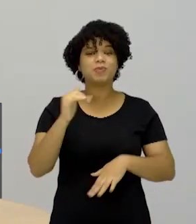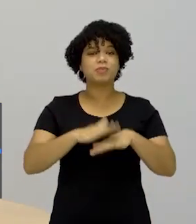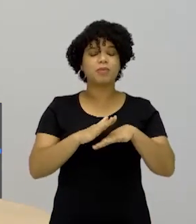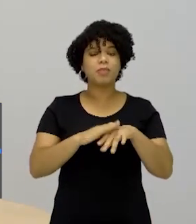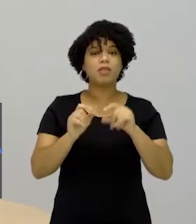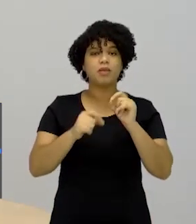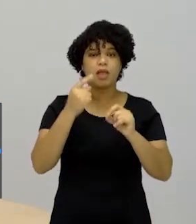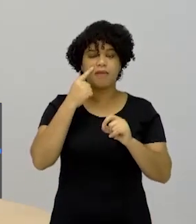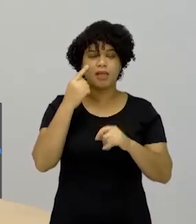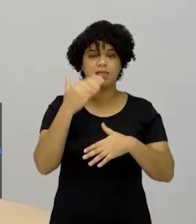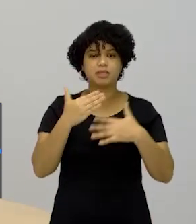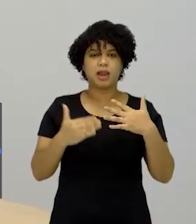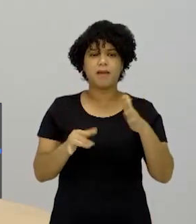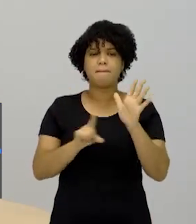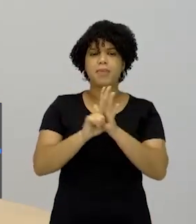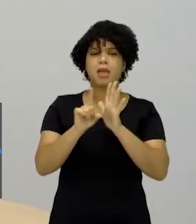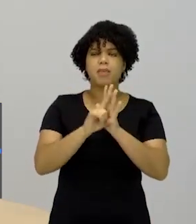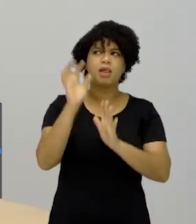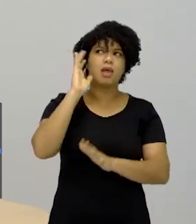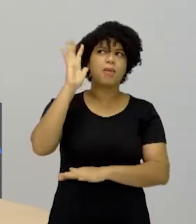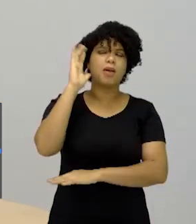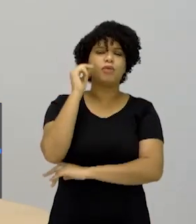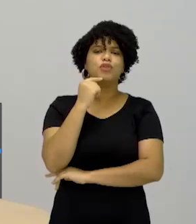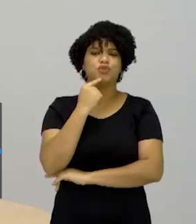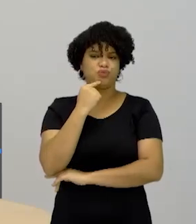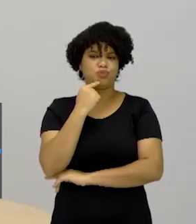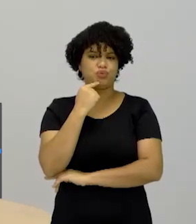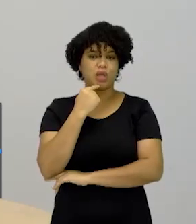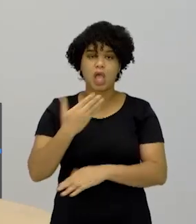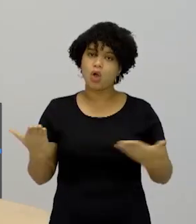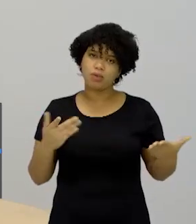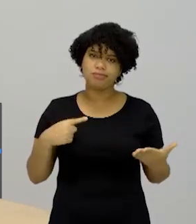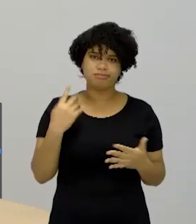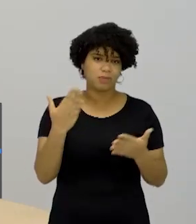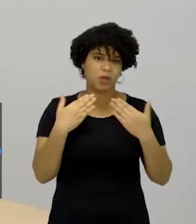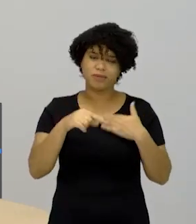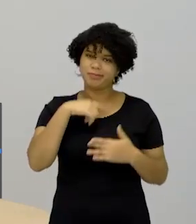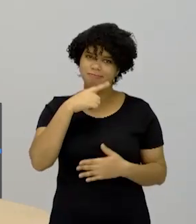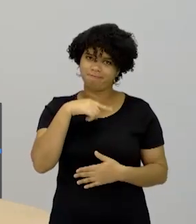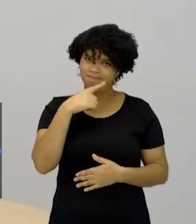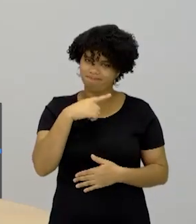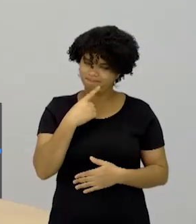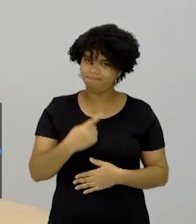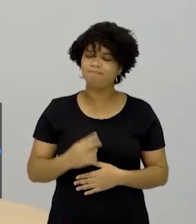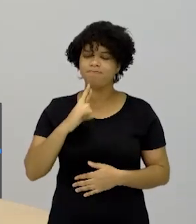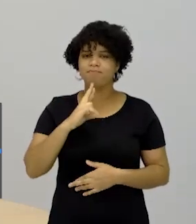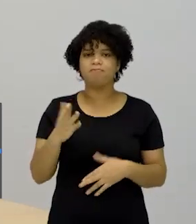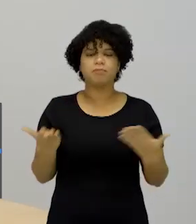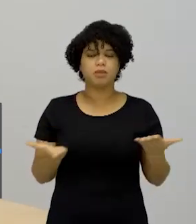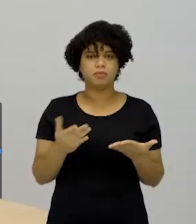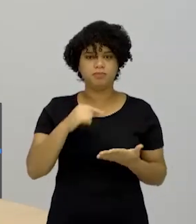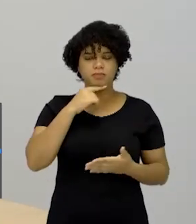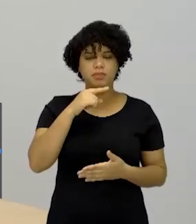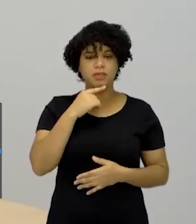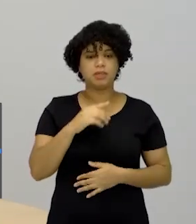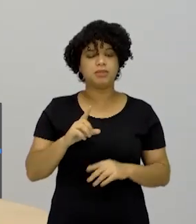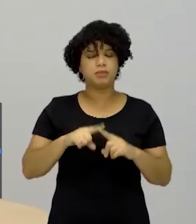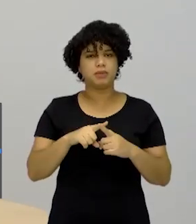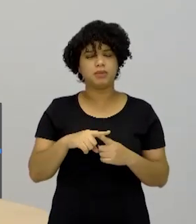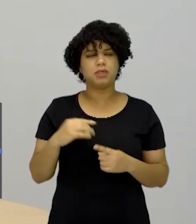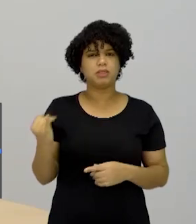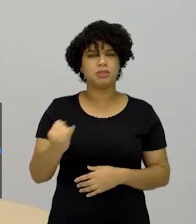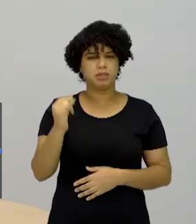vou colocar na tela algumas questões, alguns levantamentos que não dará tempo de nós respondermos aqui. Mas são